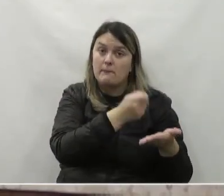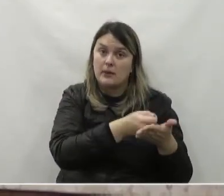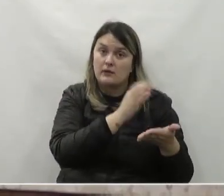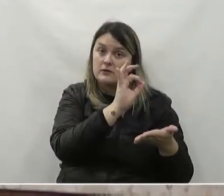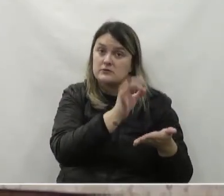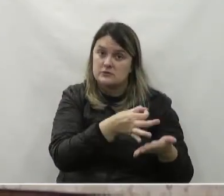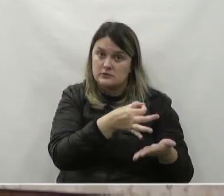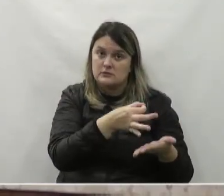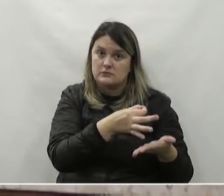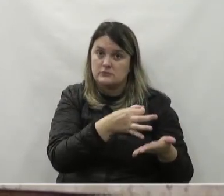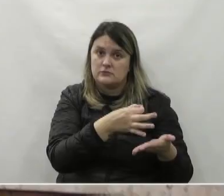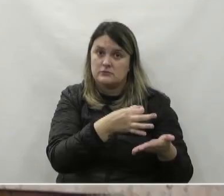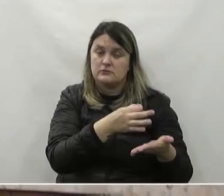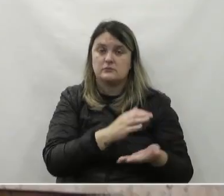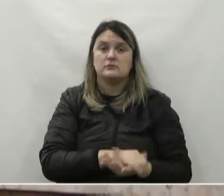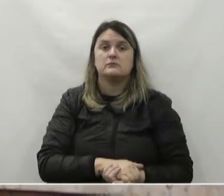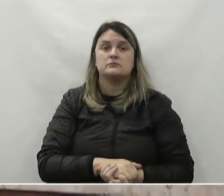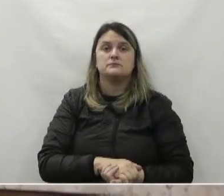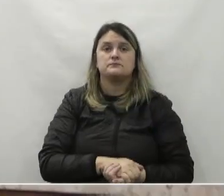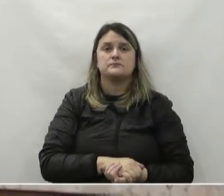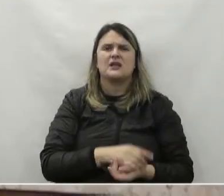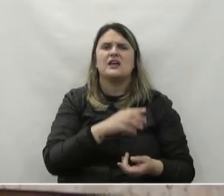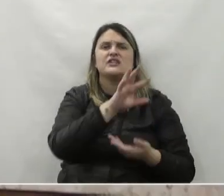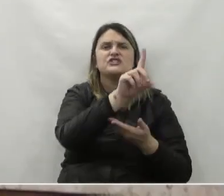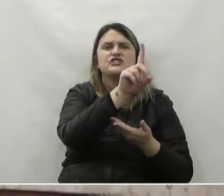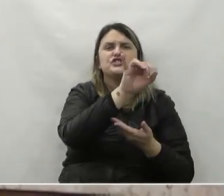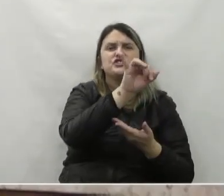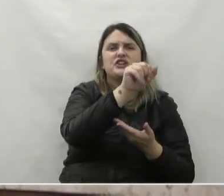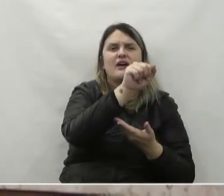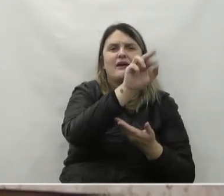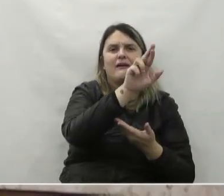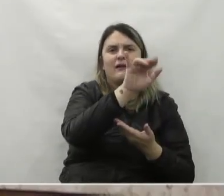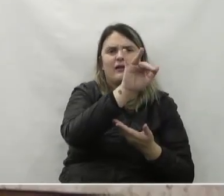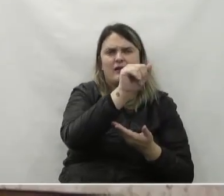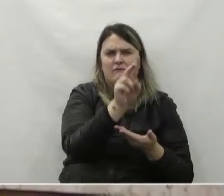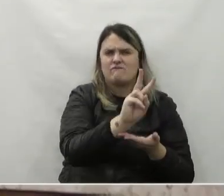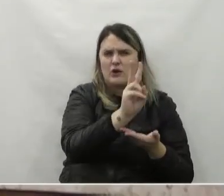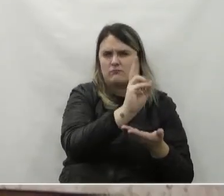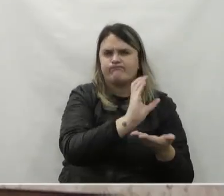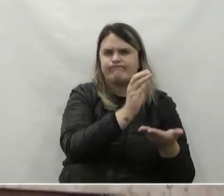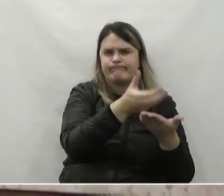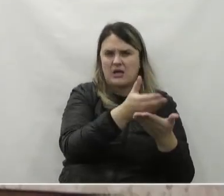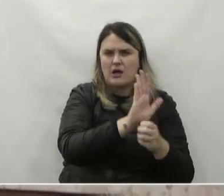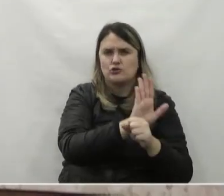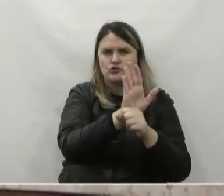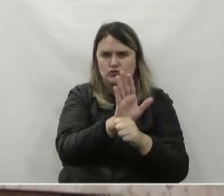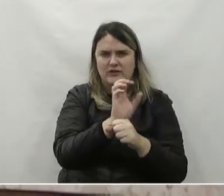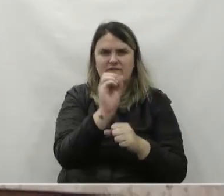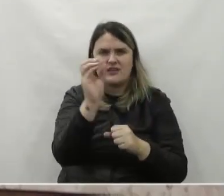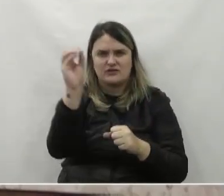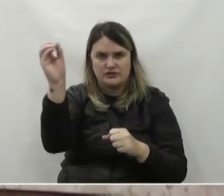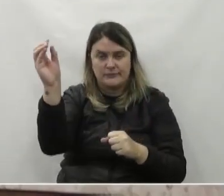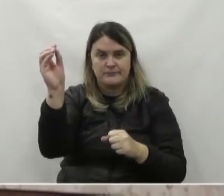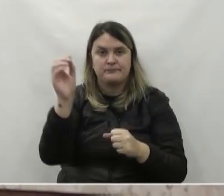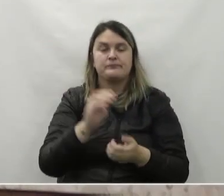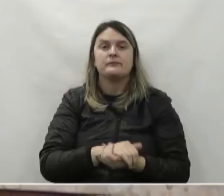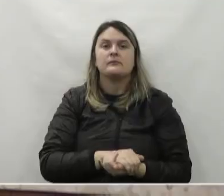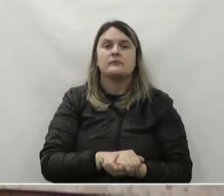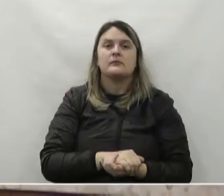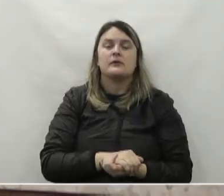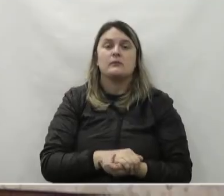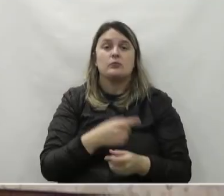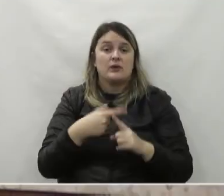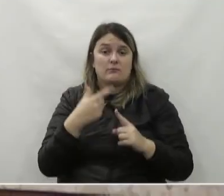num valor justo dessas diárias, porque às vezes o pessoal acaba, muitas vezes,